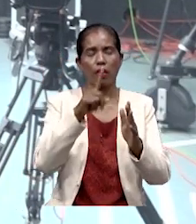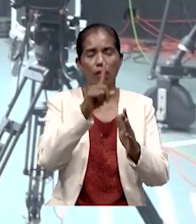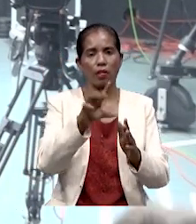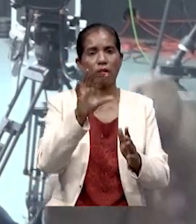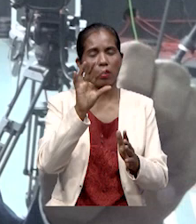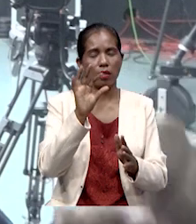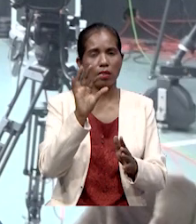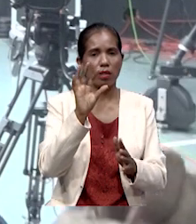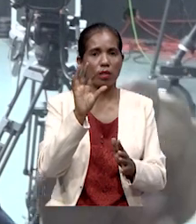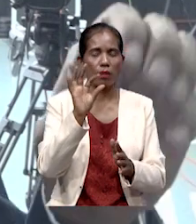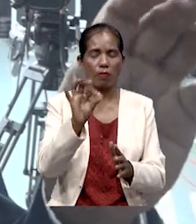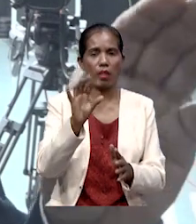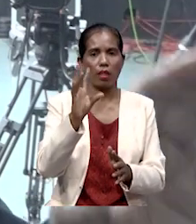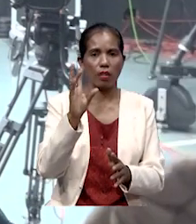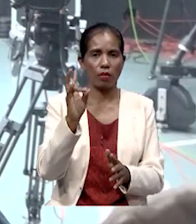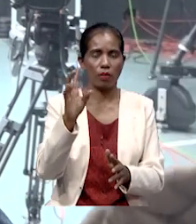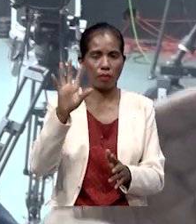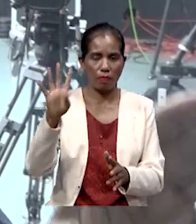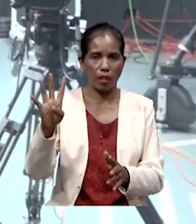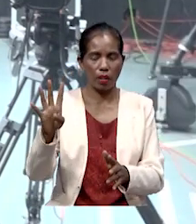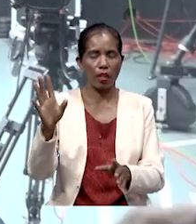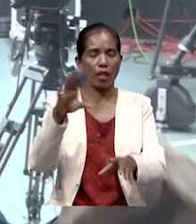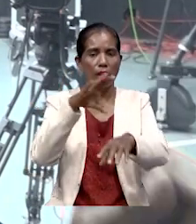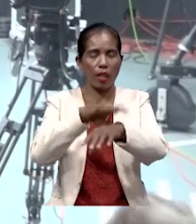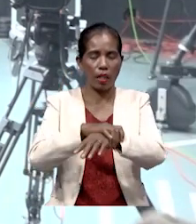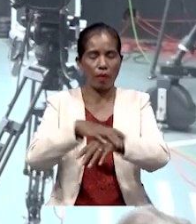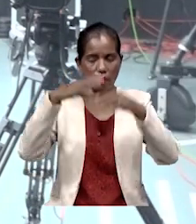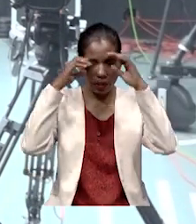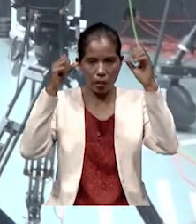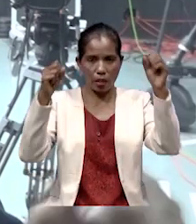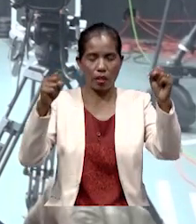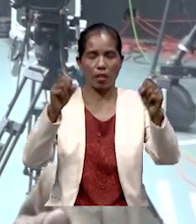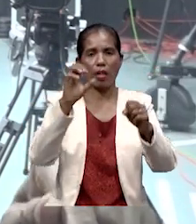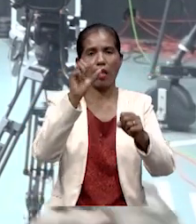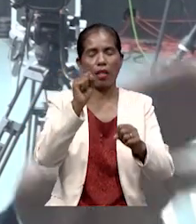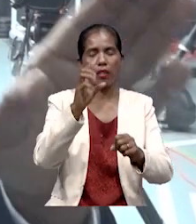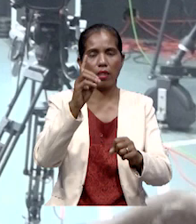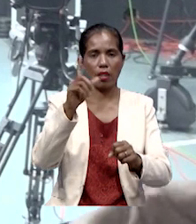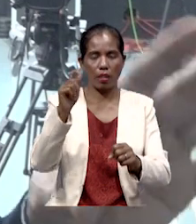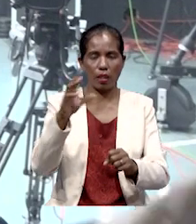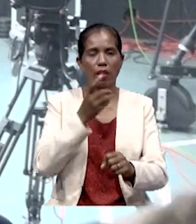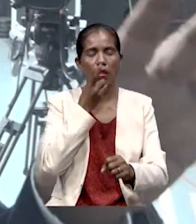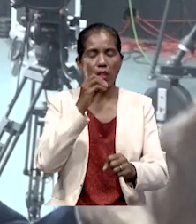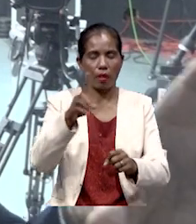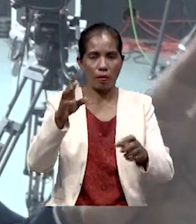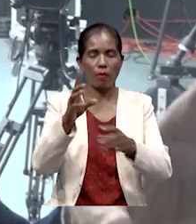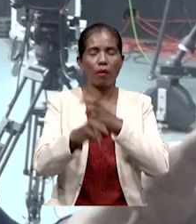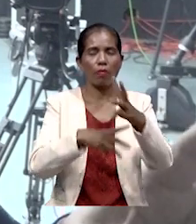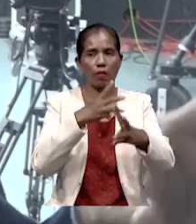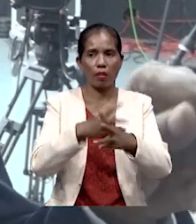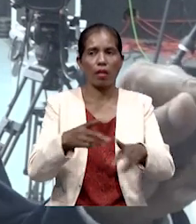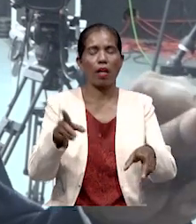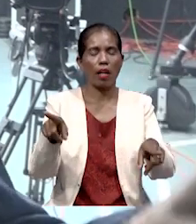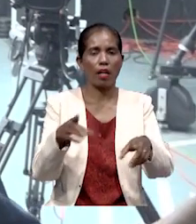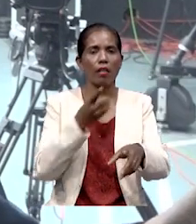1974, quando na altura o presidente da SDT, Catu Xavier, declarava ao mundo que Timor-Leste Ambruha Karsai membro da